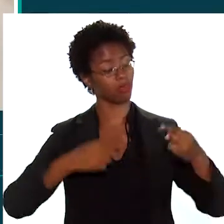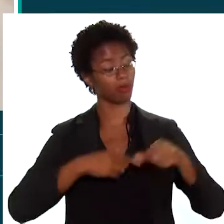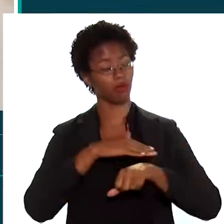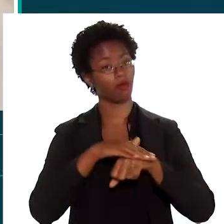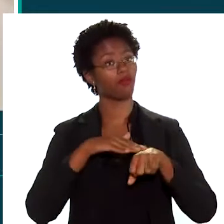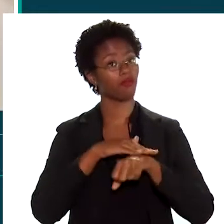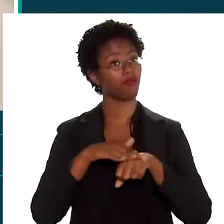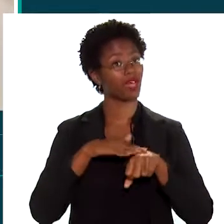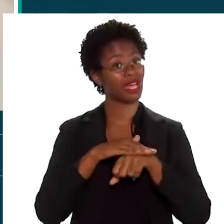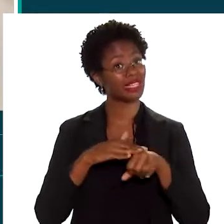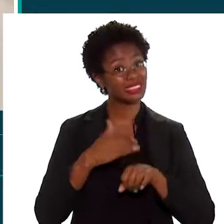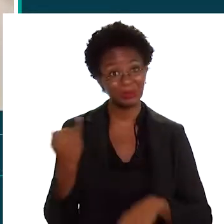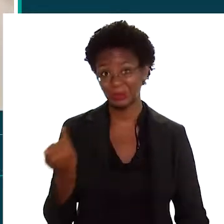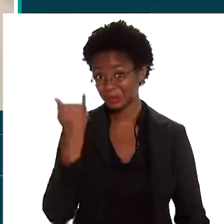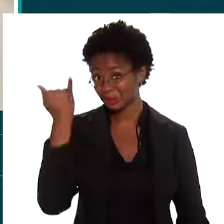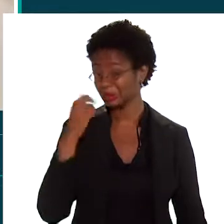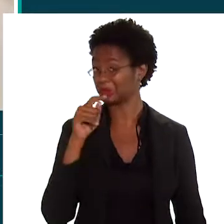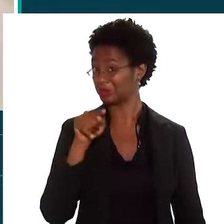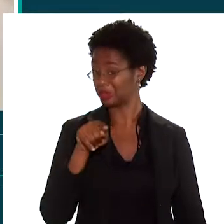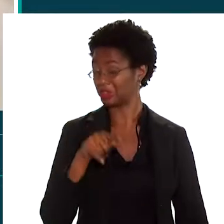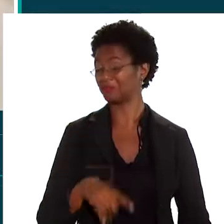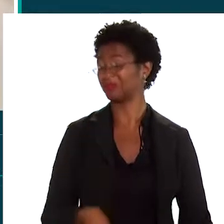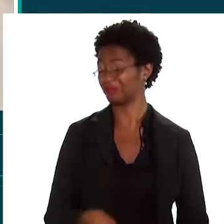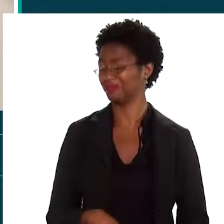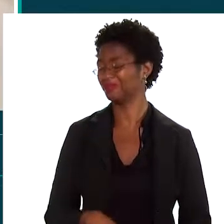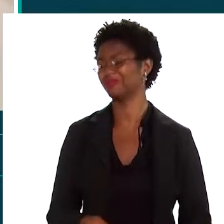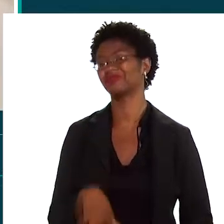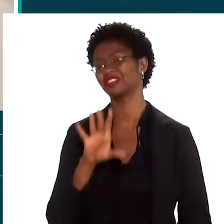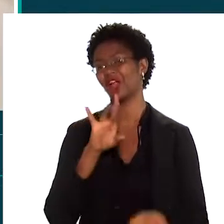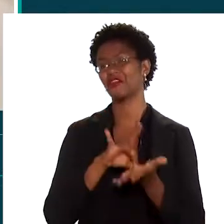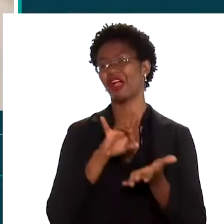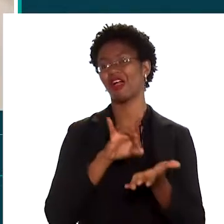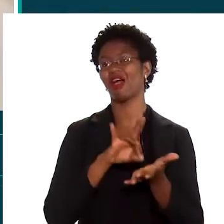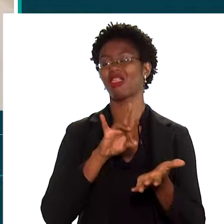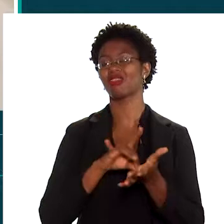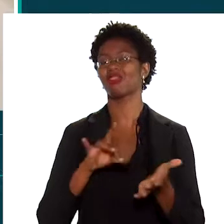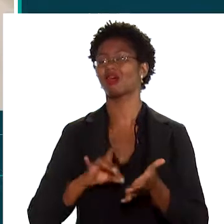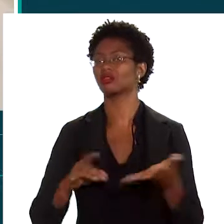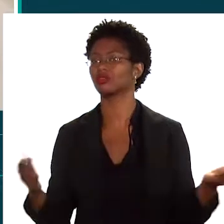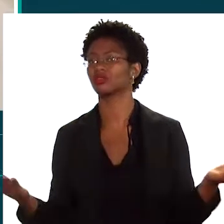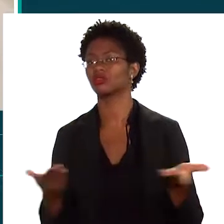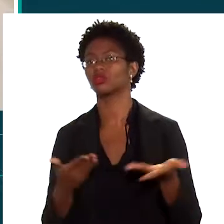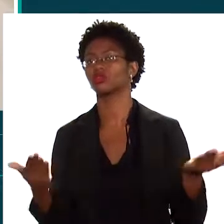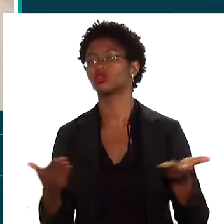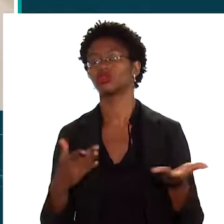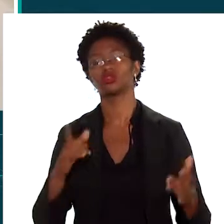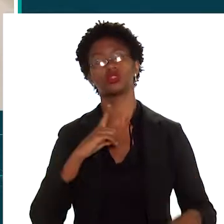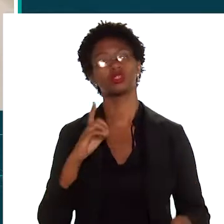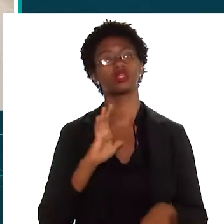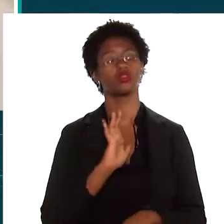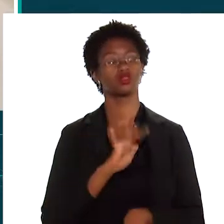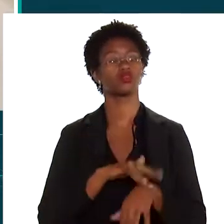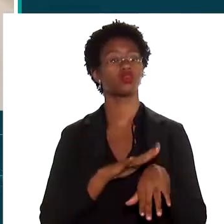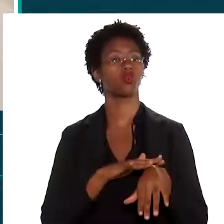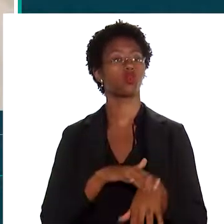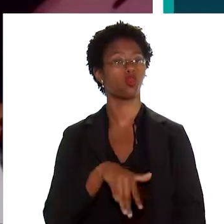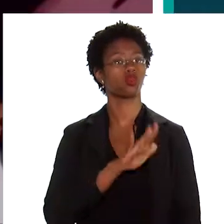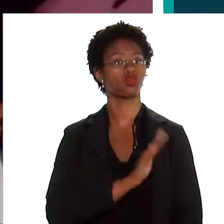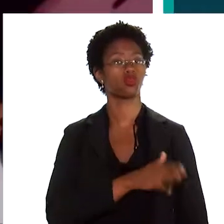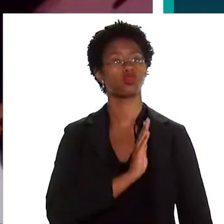conversa, com um ponto bastante importante, né? De fato, hoje a gente tem as doenças